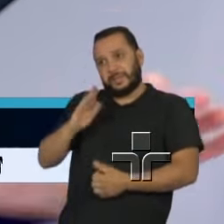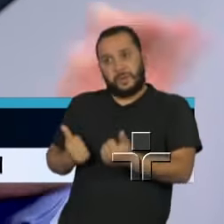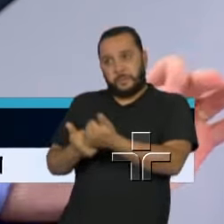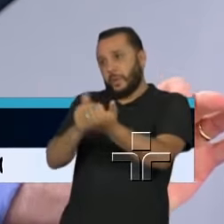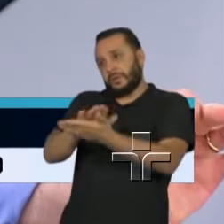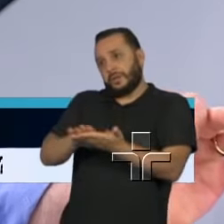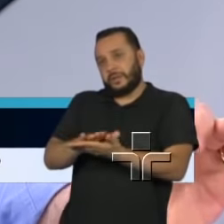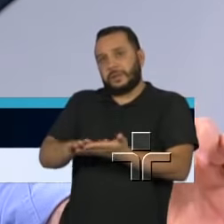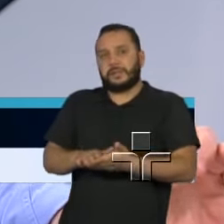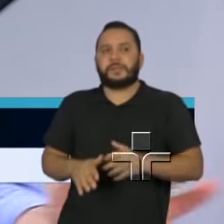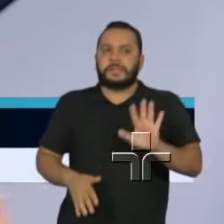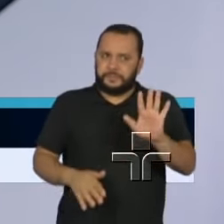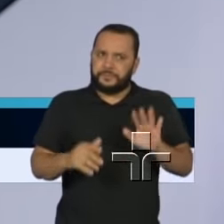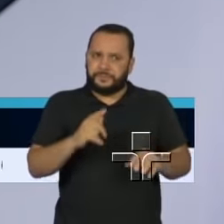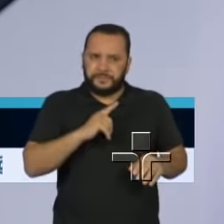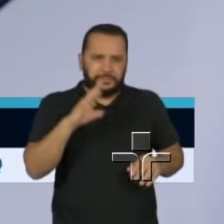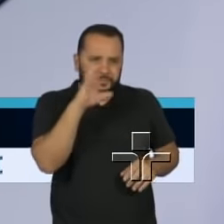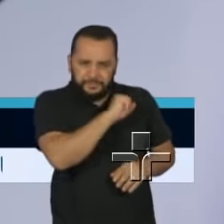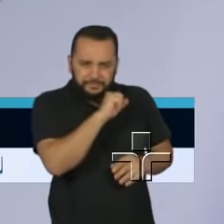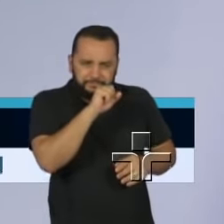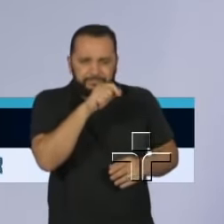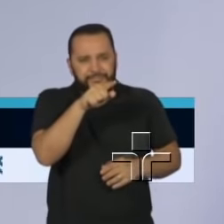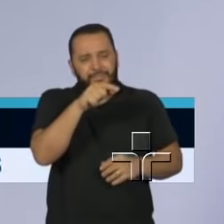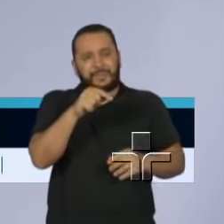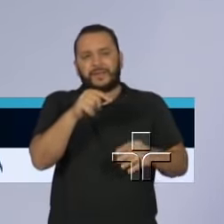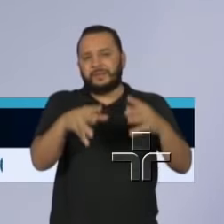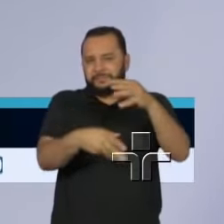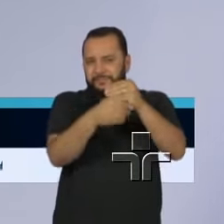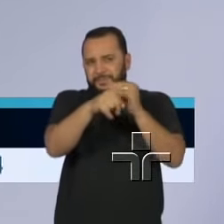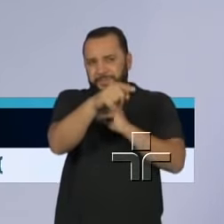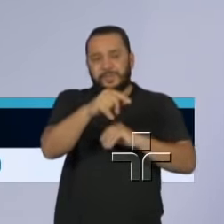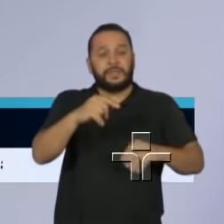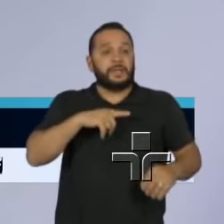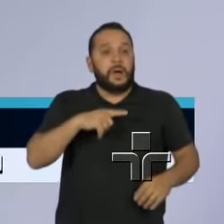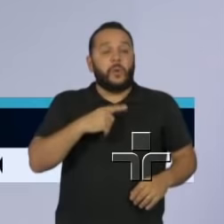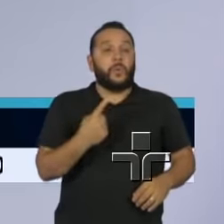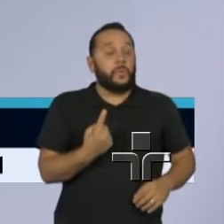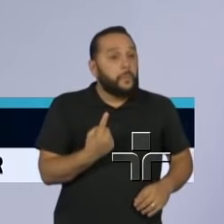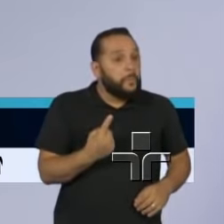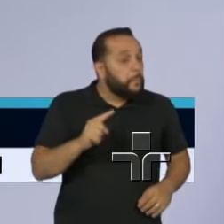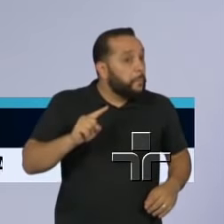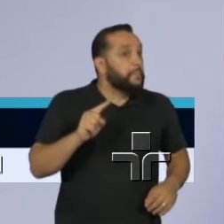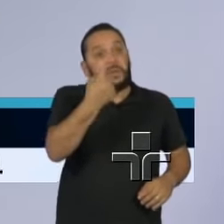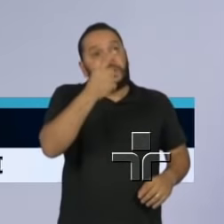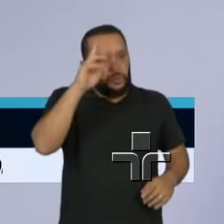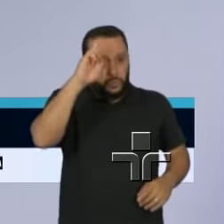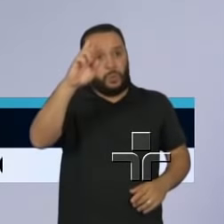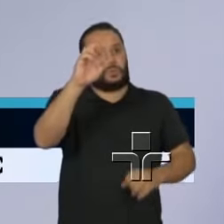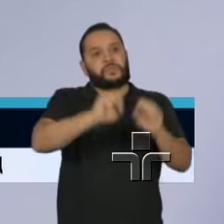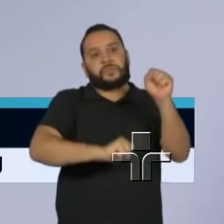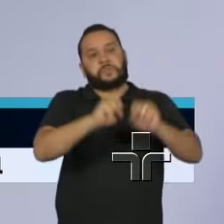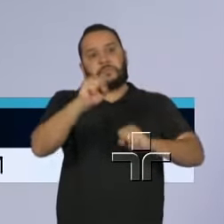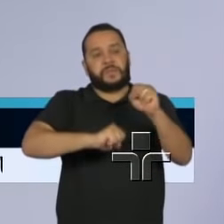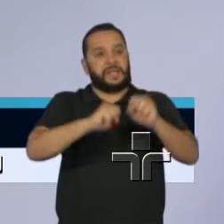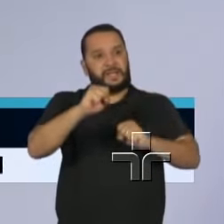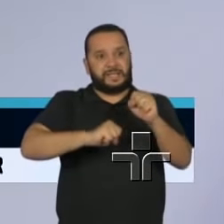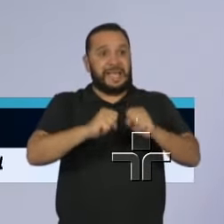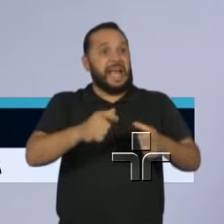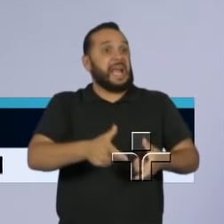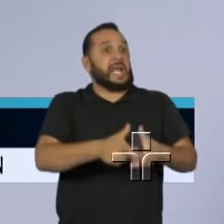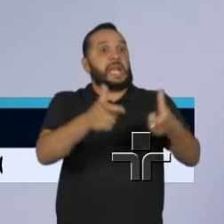cultural interessante, você me dá um minutinho? Ele é o primeiro executivo de uma grande corporação